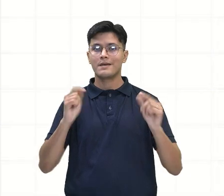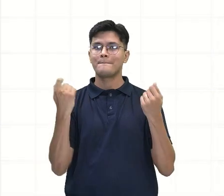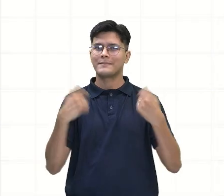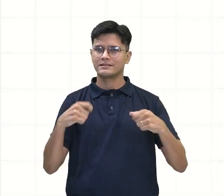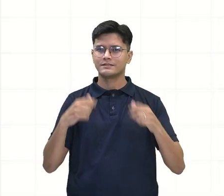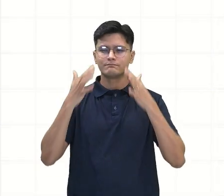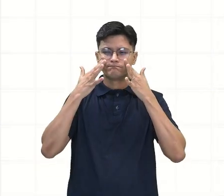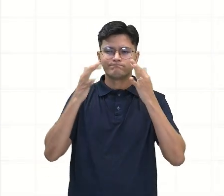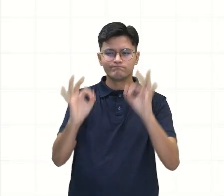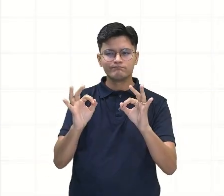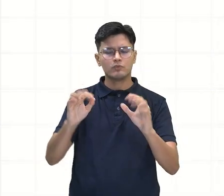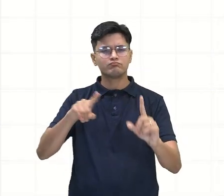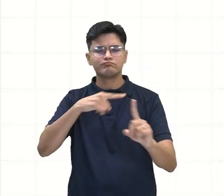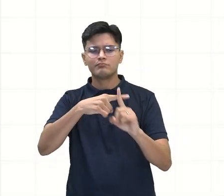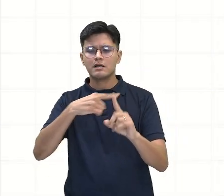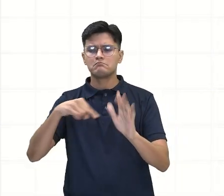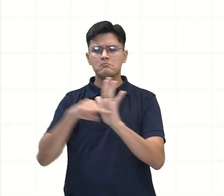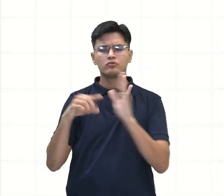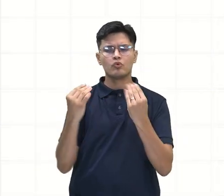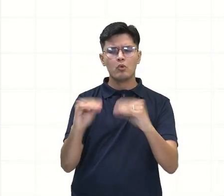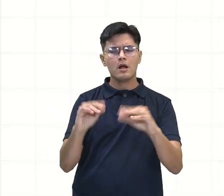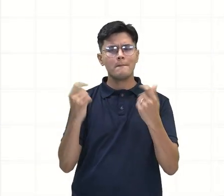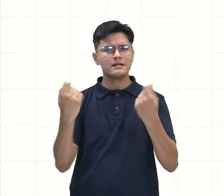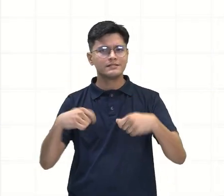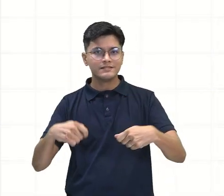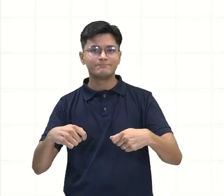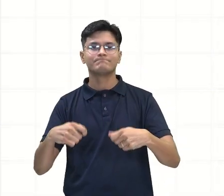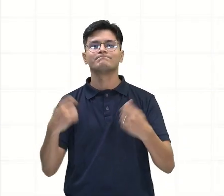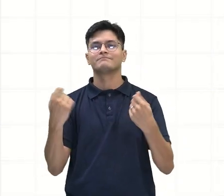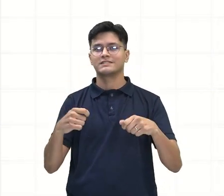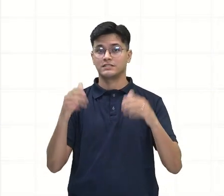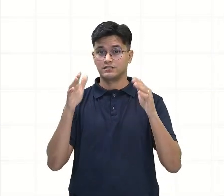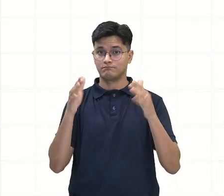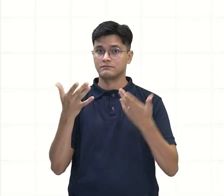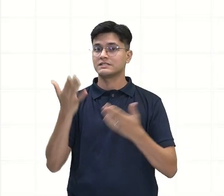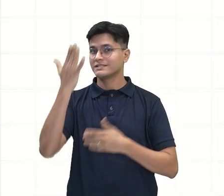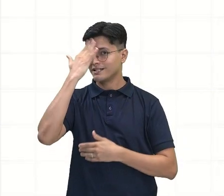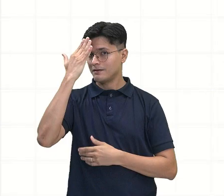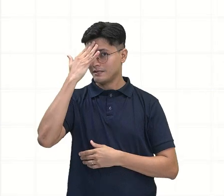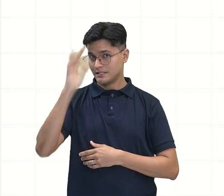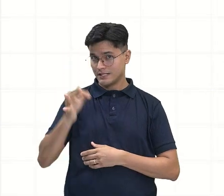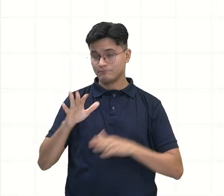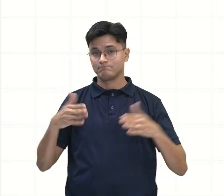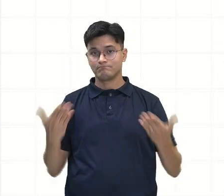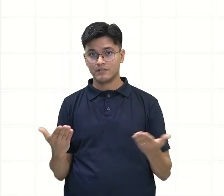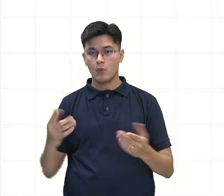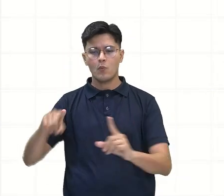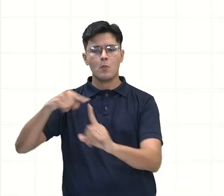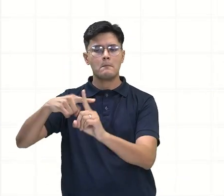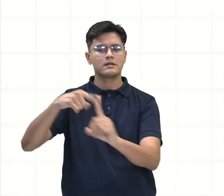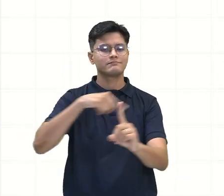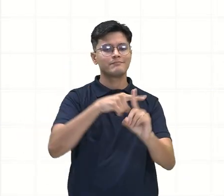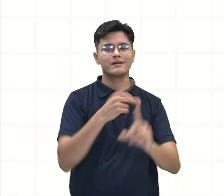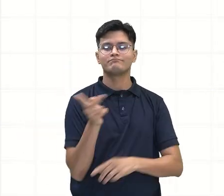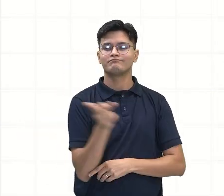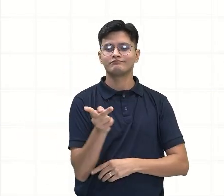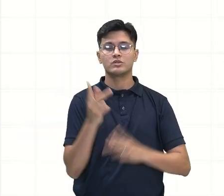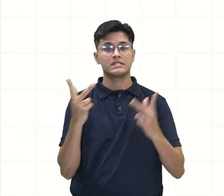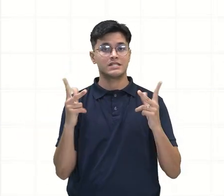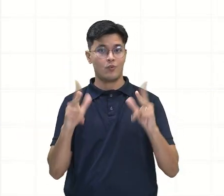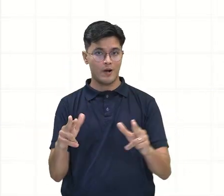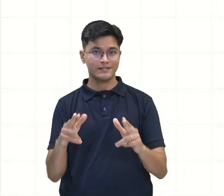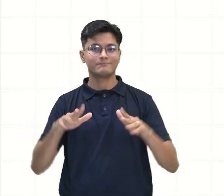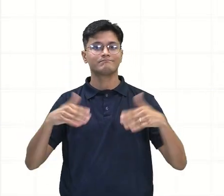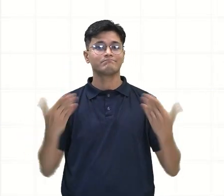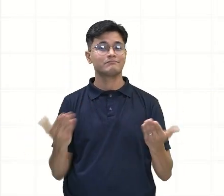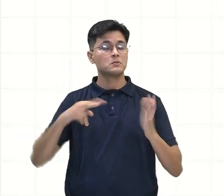sinais sempre, certo? Sempre eu vou ter que observar os sinais. São iguais ou diferentes? São iguais. Então,